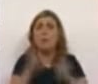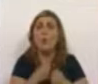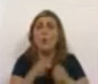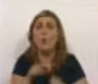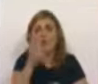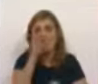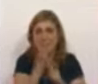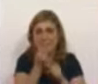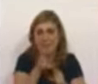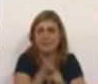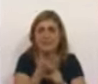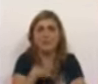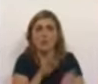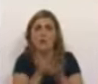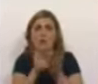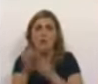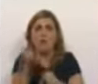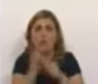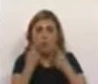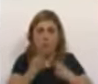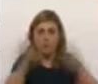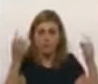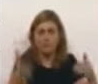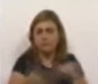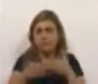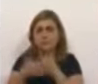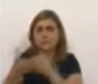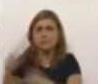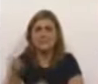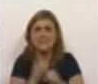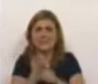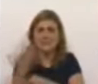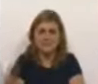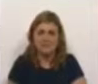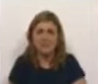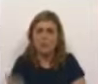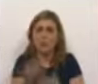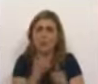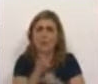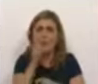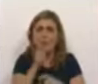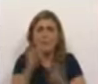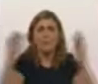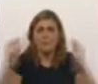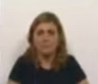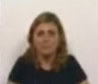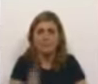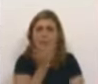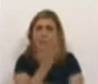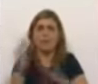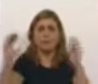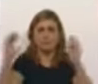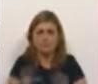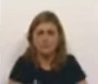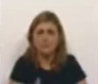Estado para despedir funcionários públicos, encerrar serviços, reduzir recursos nas áreas da agricultura, das florestas,